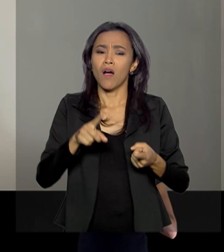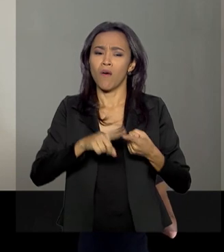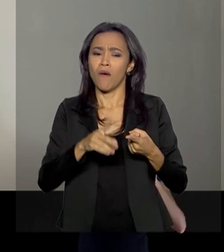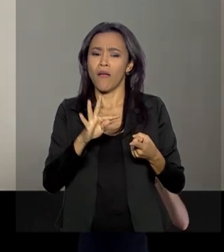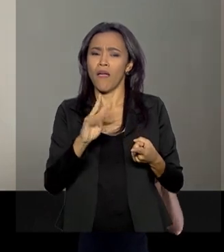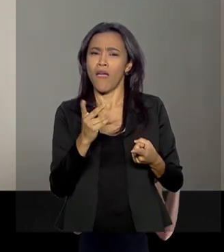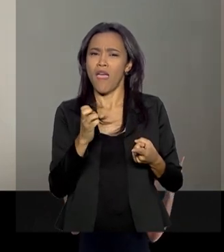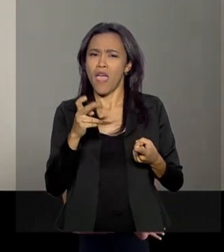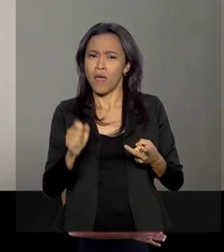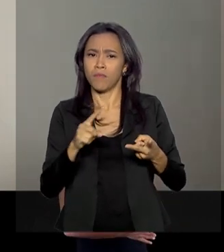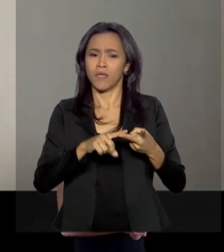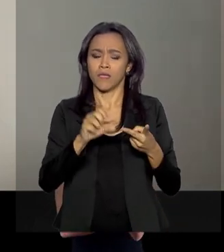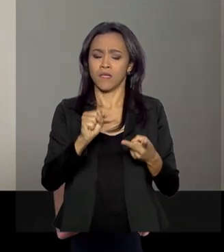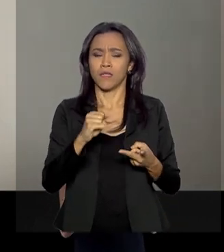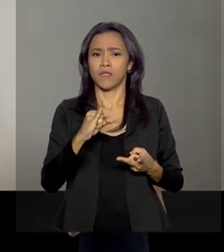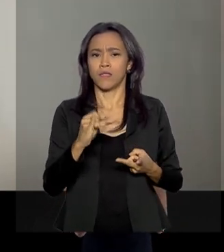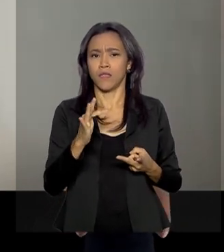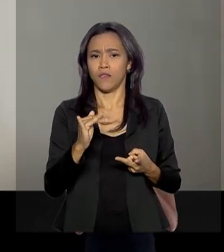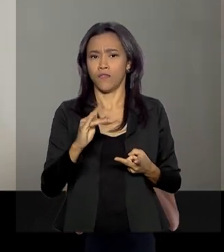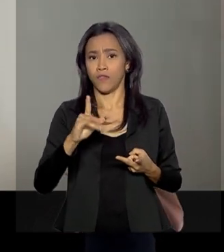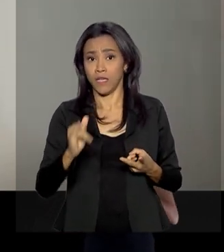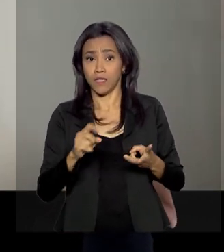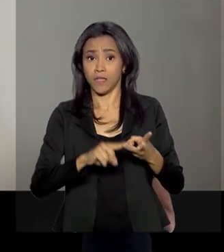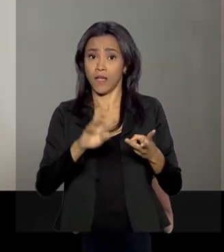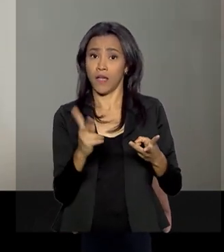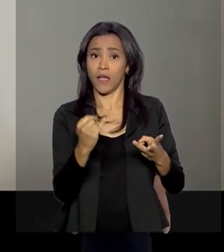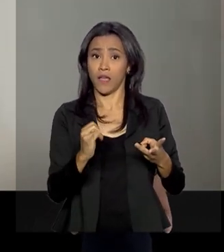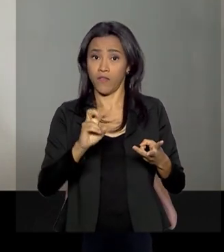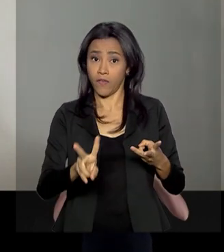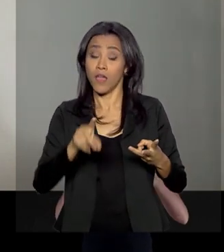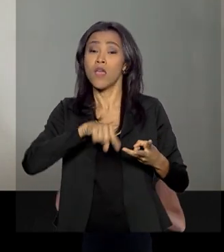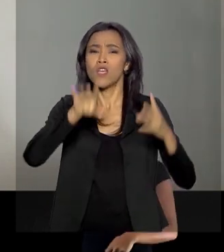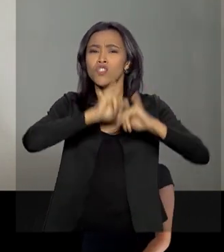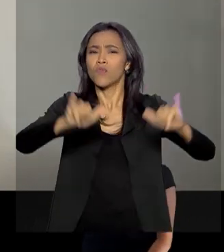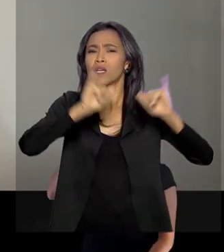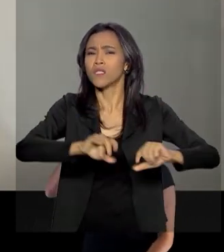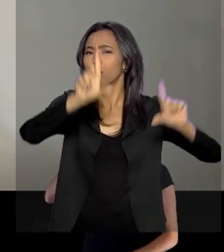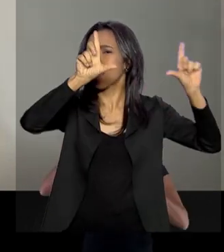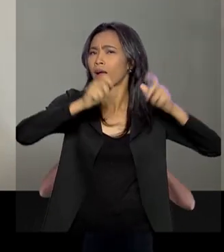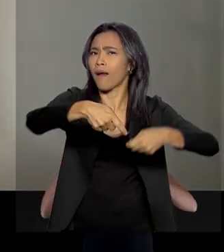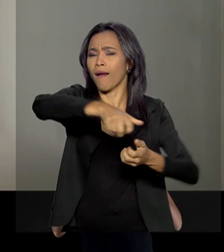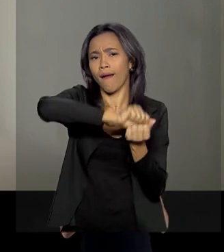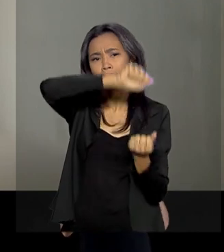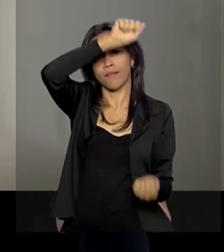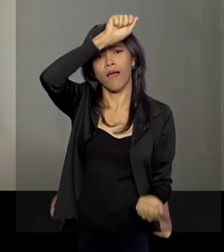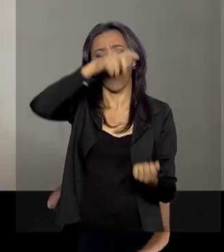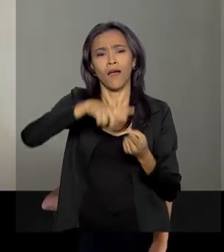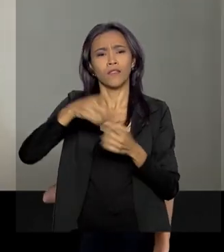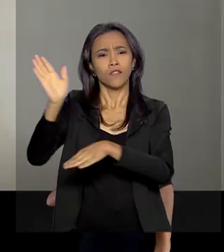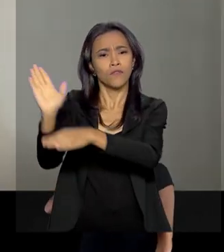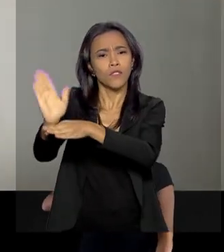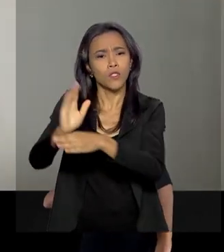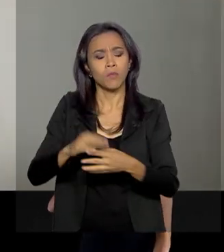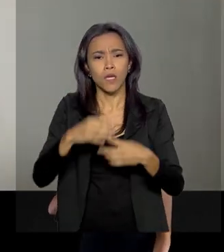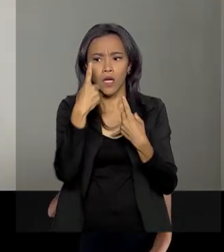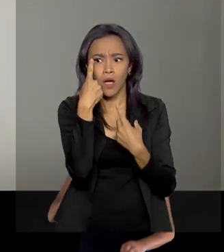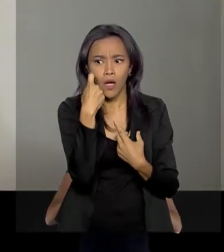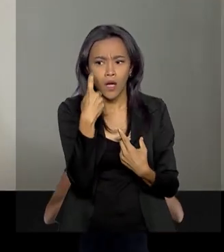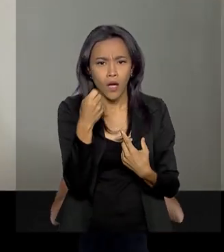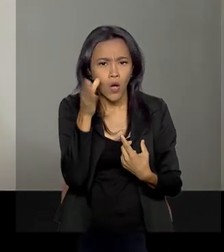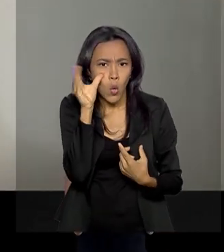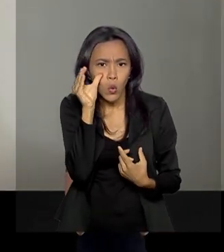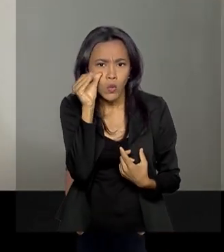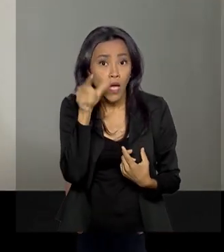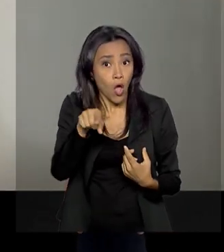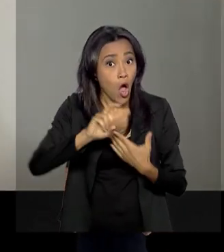genital, sífilis e HIV. São filmes, cartazes e depoimentos que buscam despertar a curiosidade sobre a